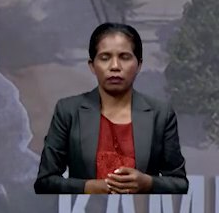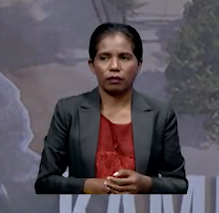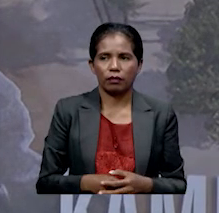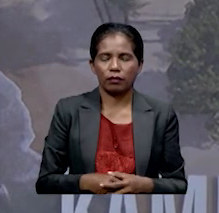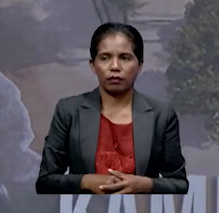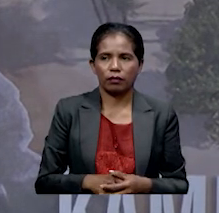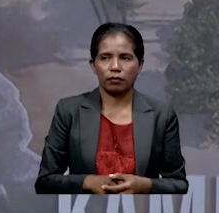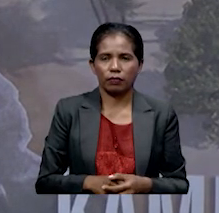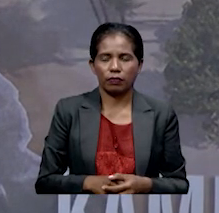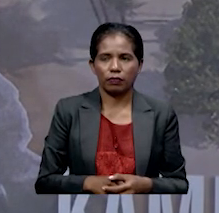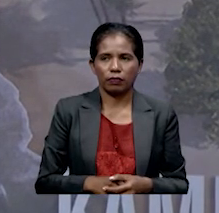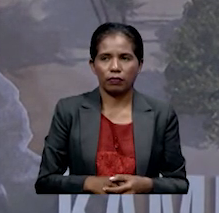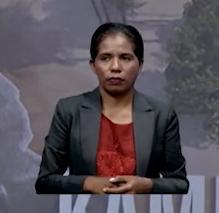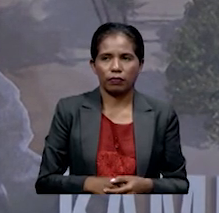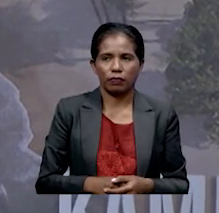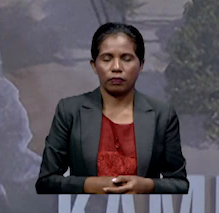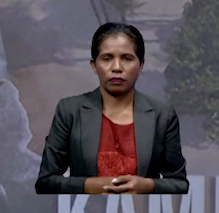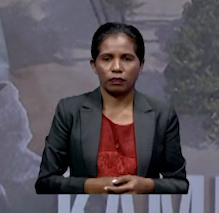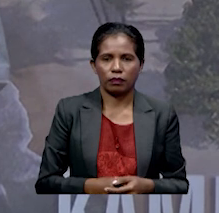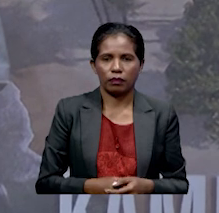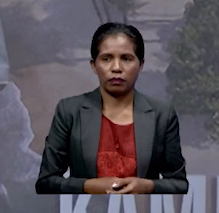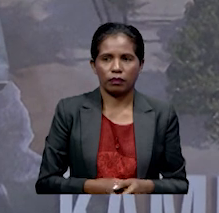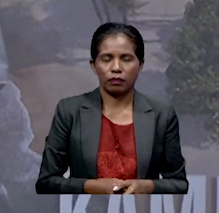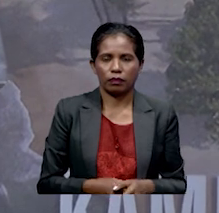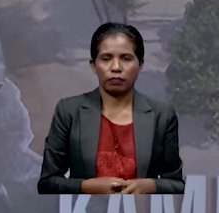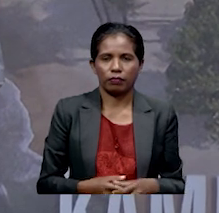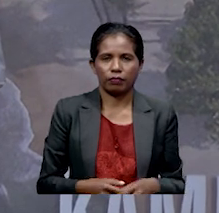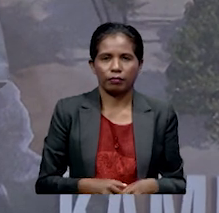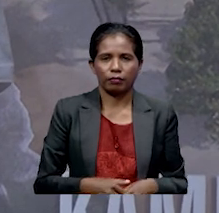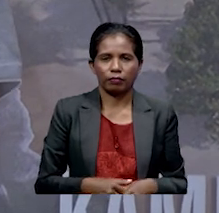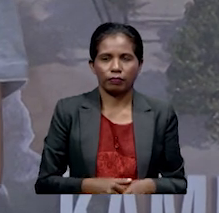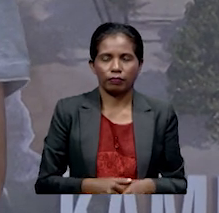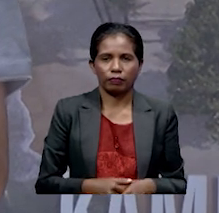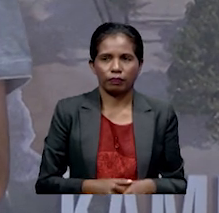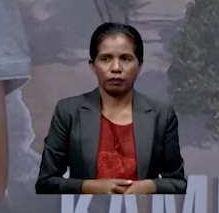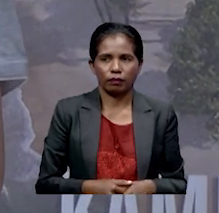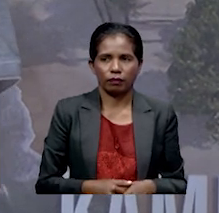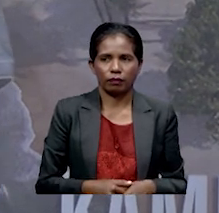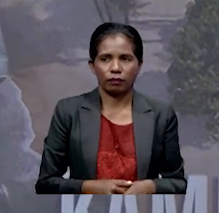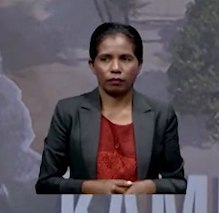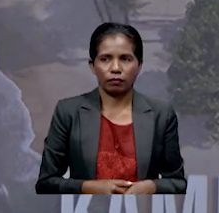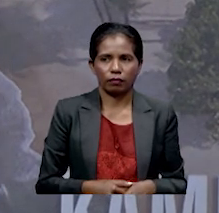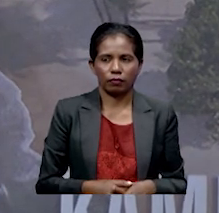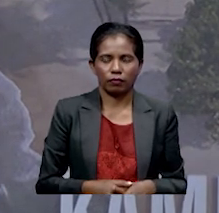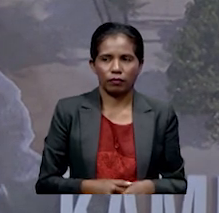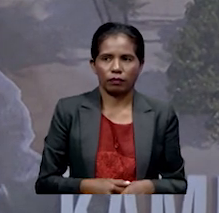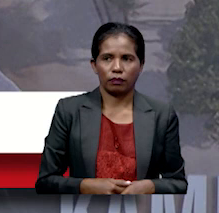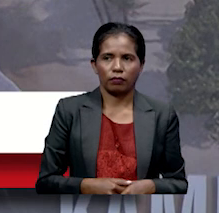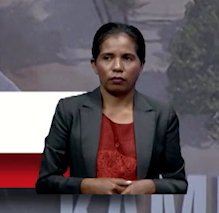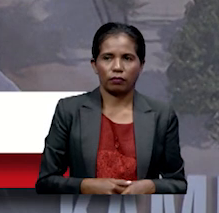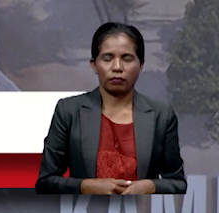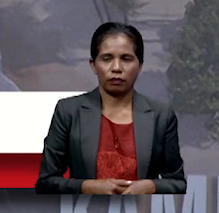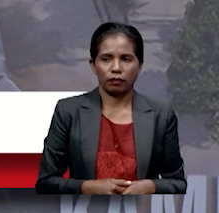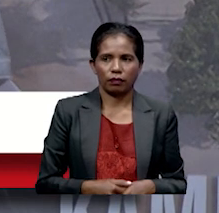consultation day, which is also called the day of referendum. On this special day, we have